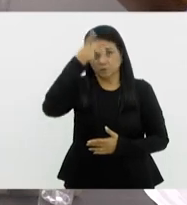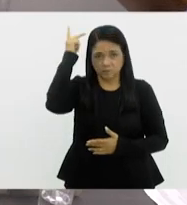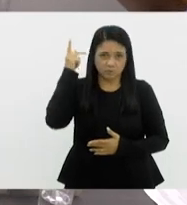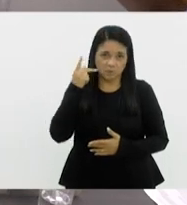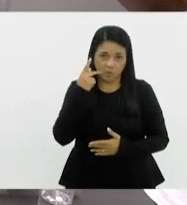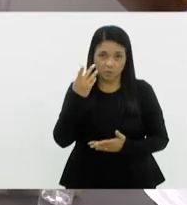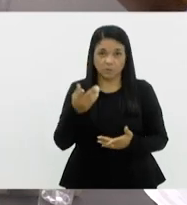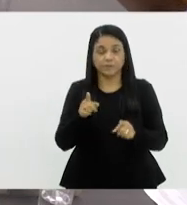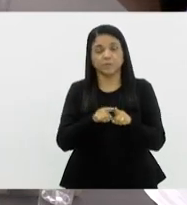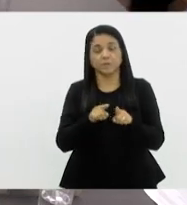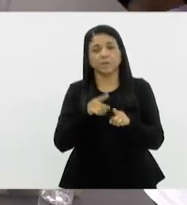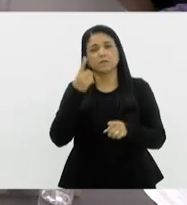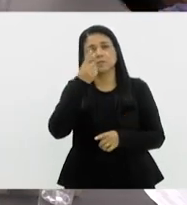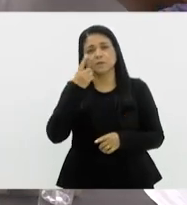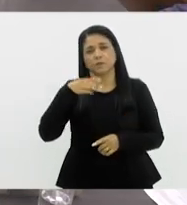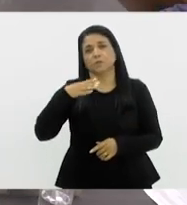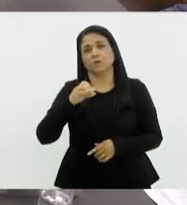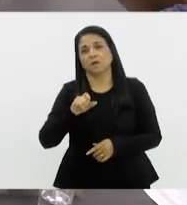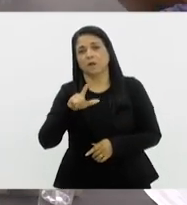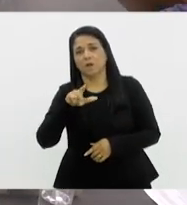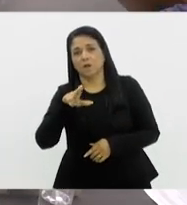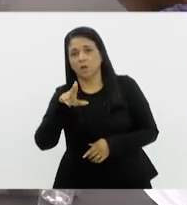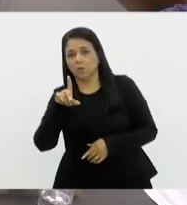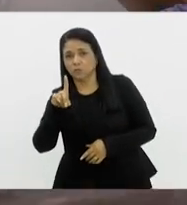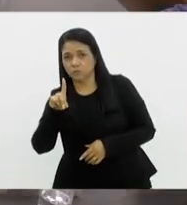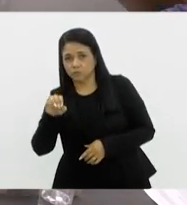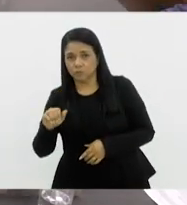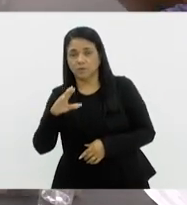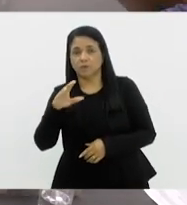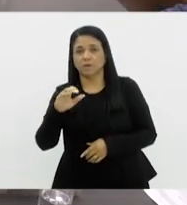Deputado Cláudio Caiado, seja bem-vindo. Tomar assento aqui, Vossa Excelência.